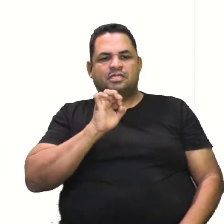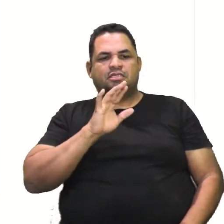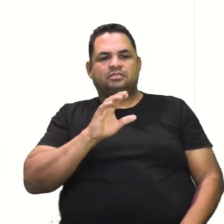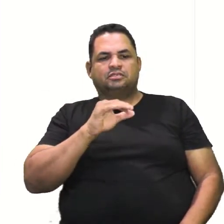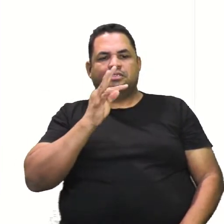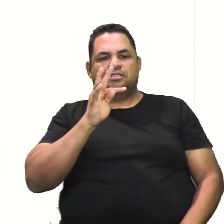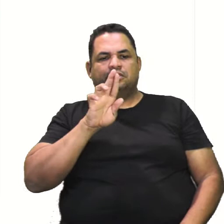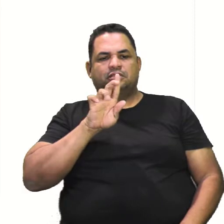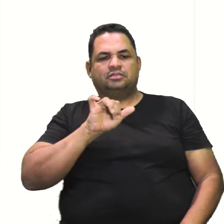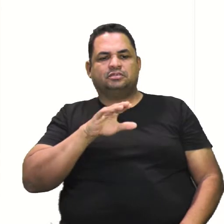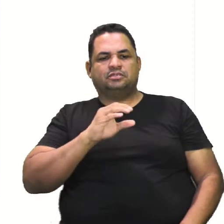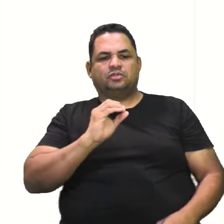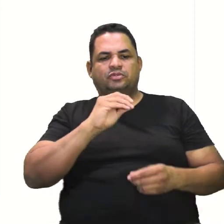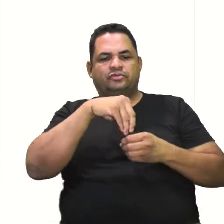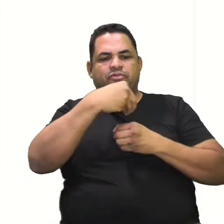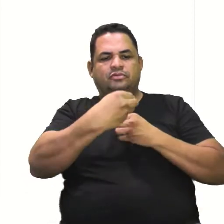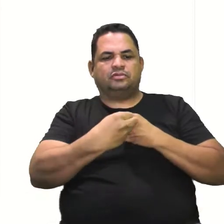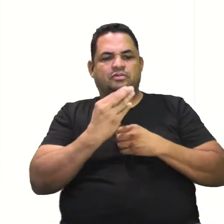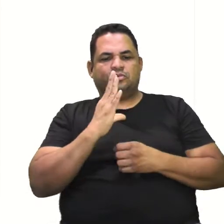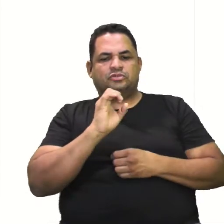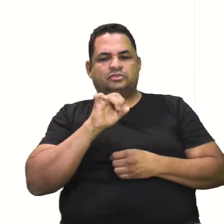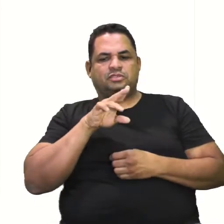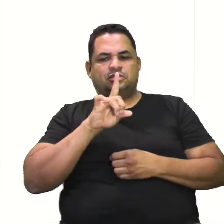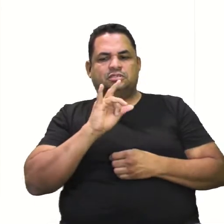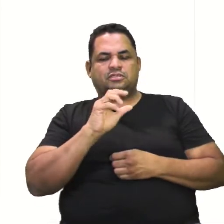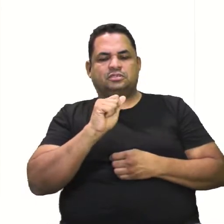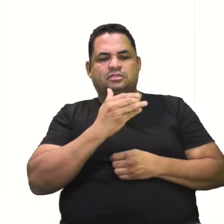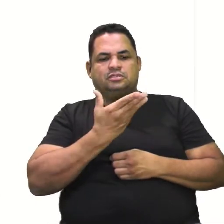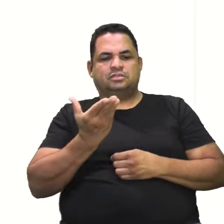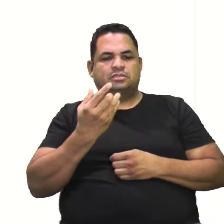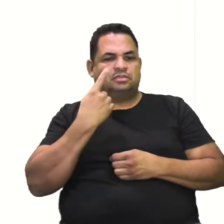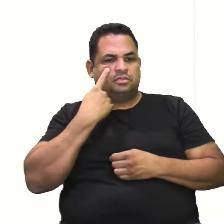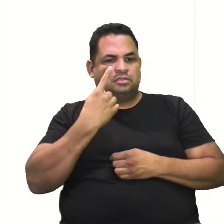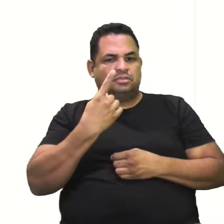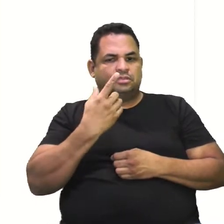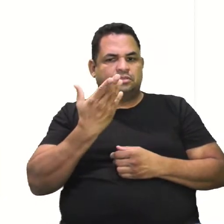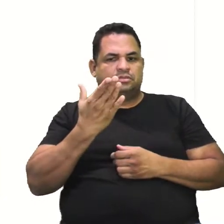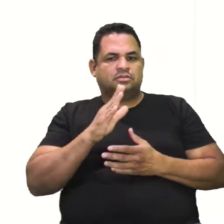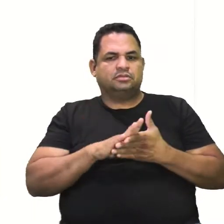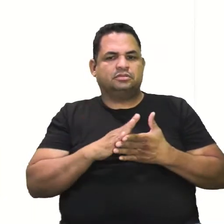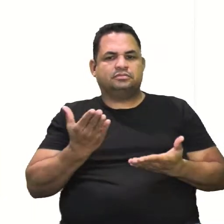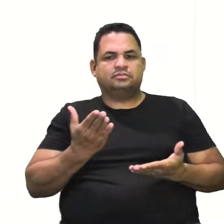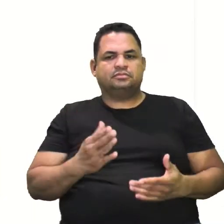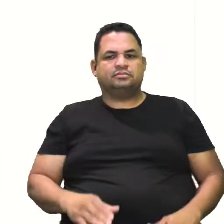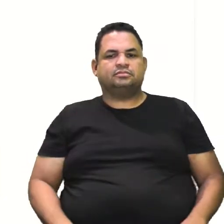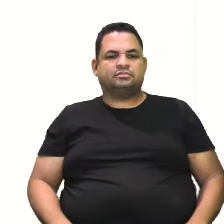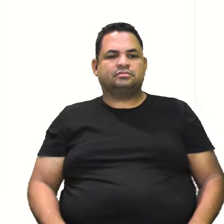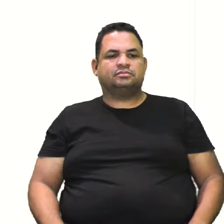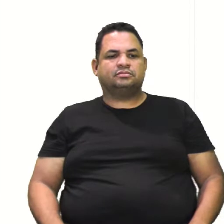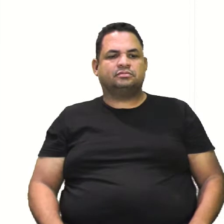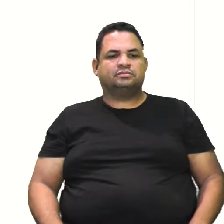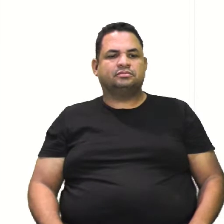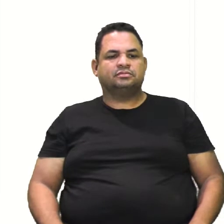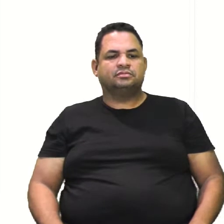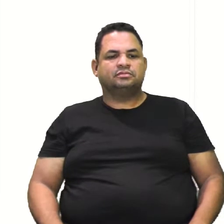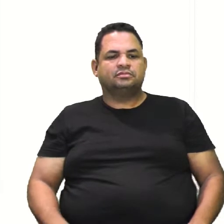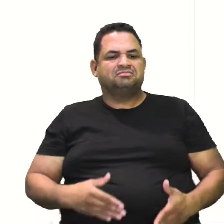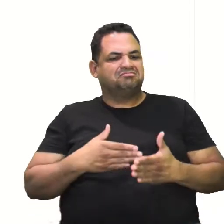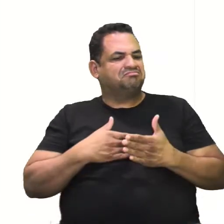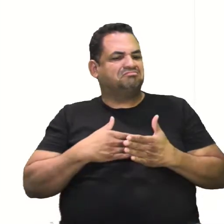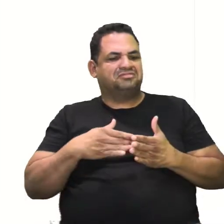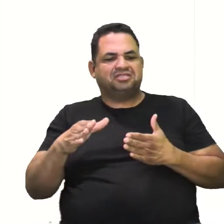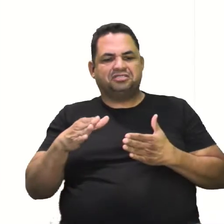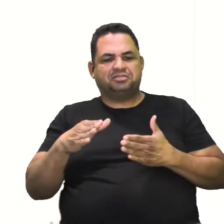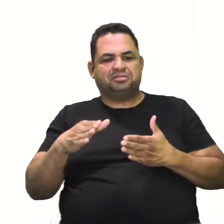é tangente, é externa ou é concêntrica? Aqui você chega já e já dá uma bicuda na letra D. É porque nós